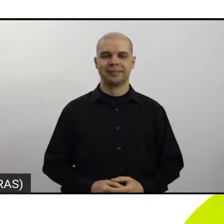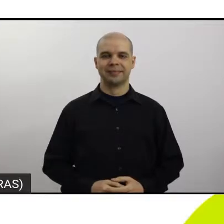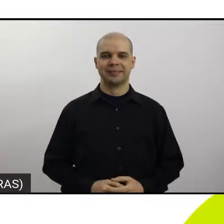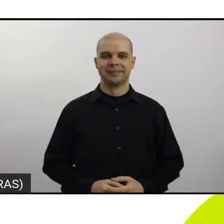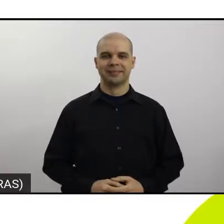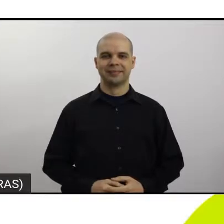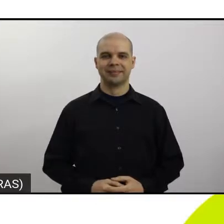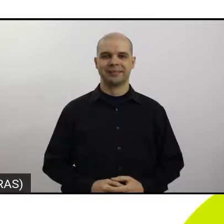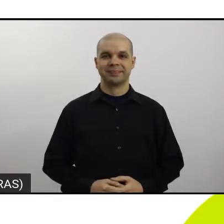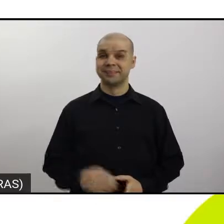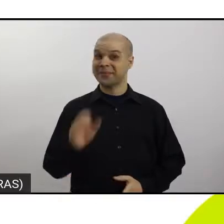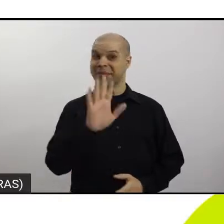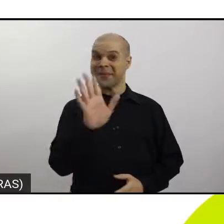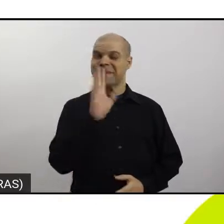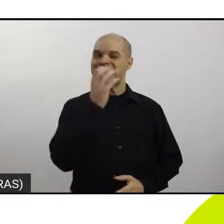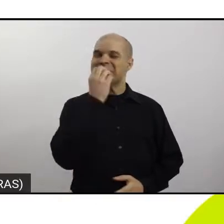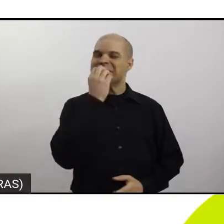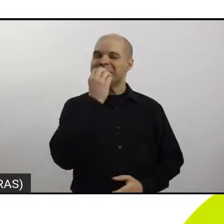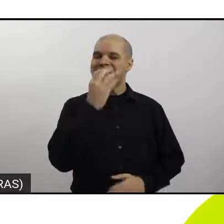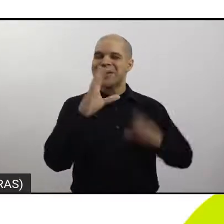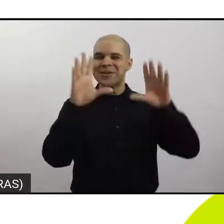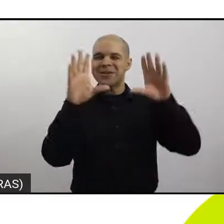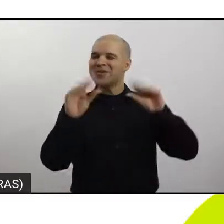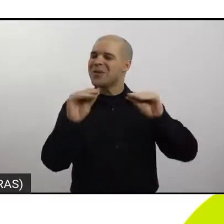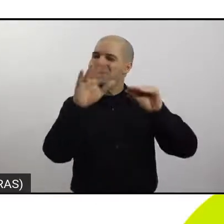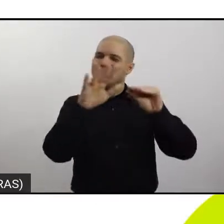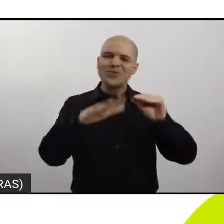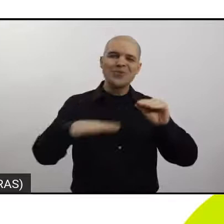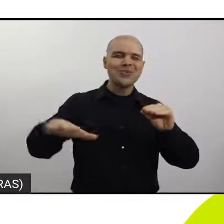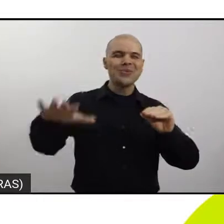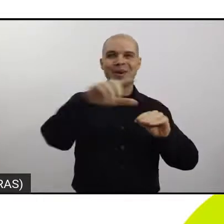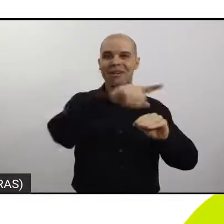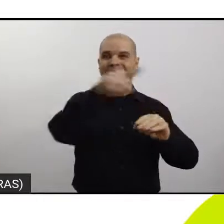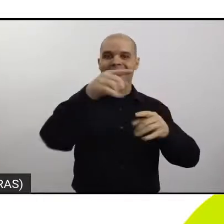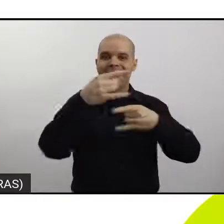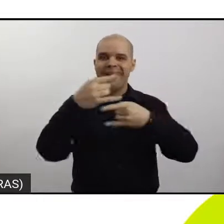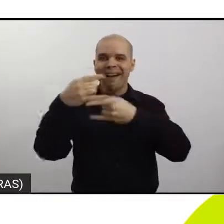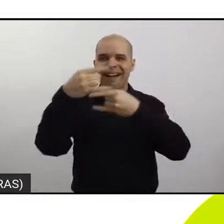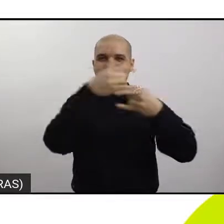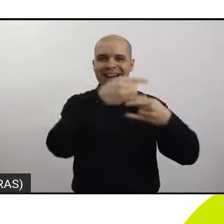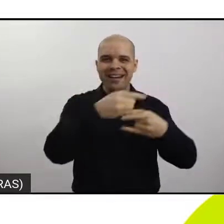Olá, boa noite a todos e todas que estão nos acompanhando nessa live.